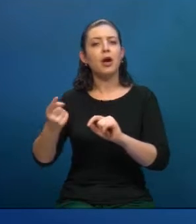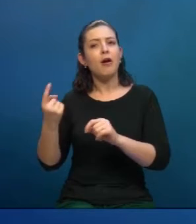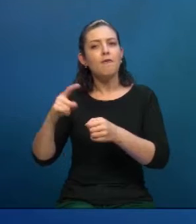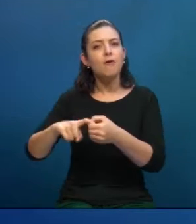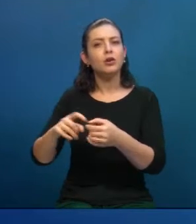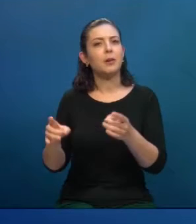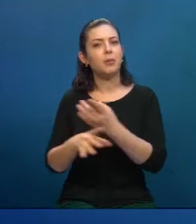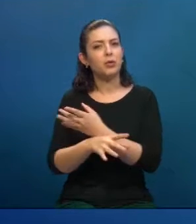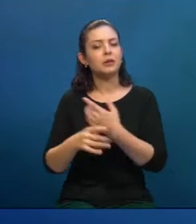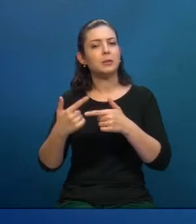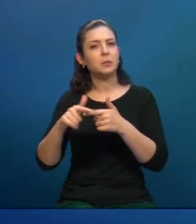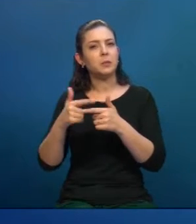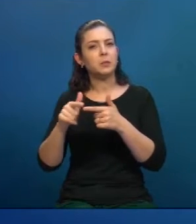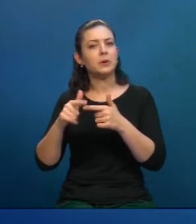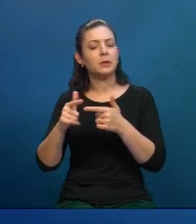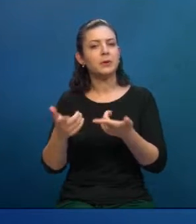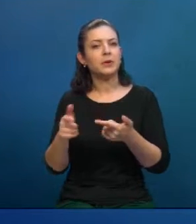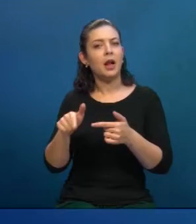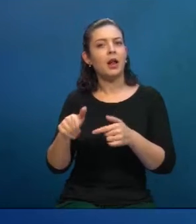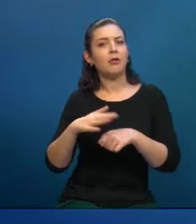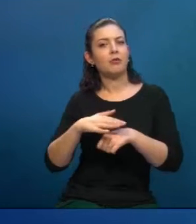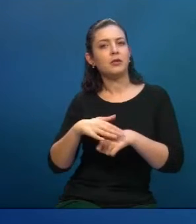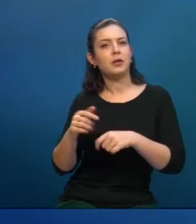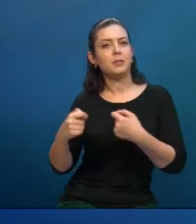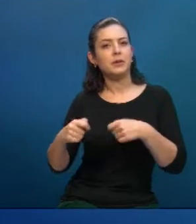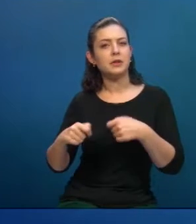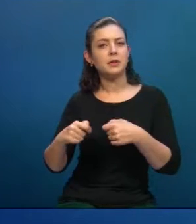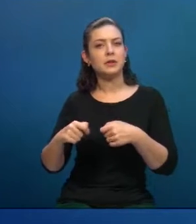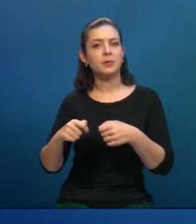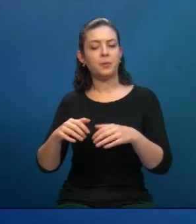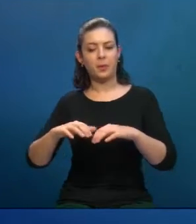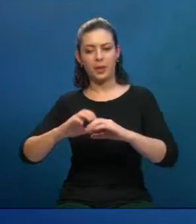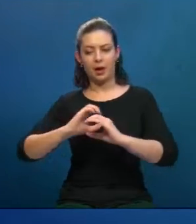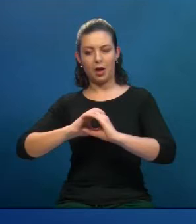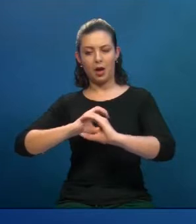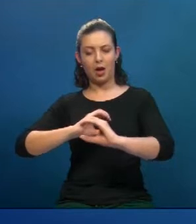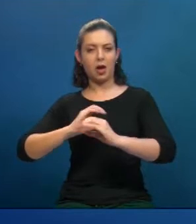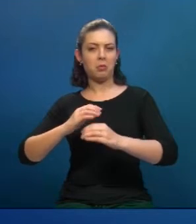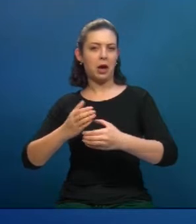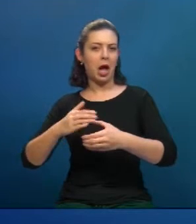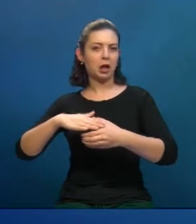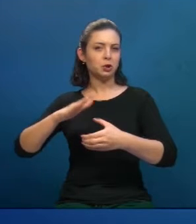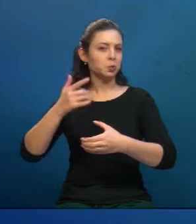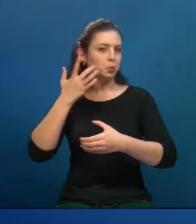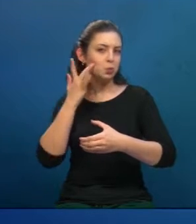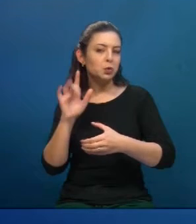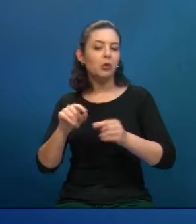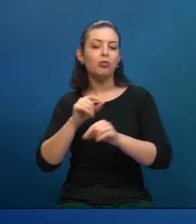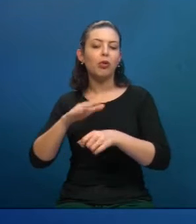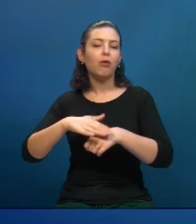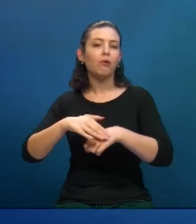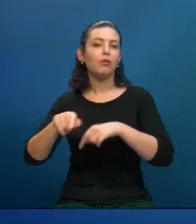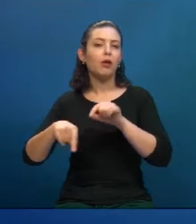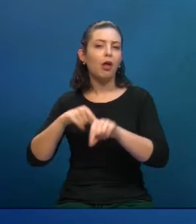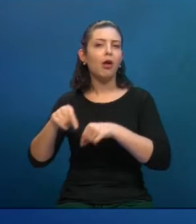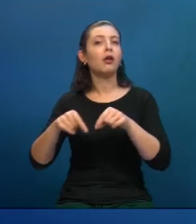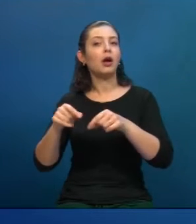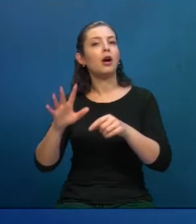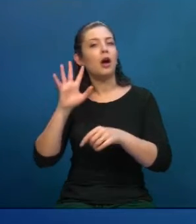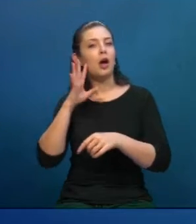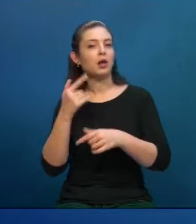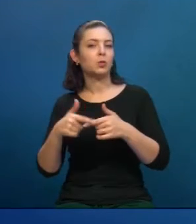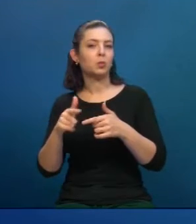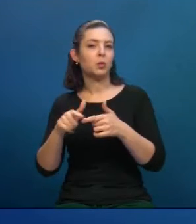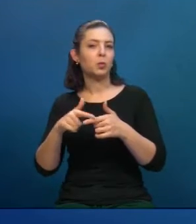lá que também está causando um problema né vamos fazer ali assim um pv ali uma caixa será a melhorar aquela situação e sem dúvida saná